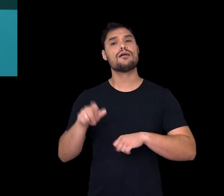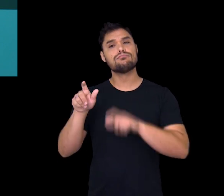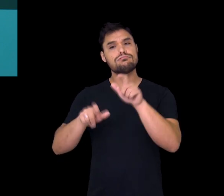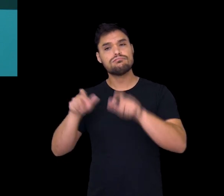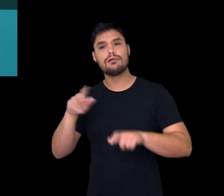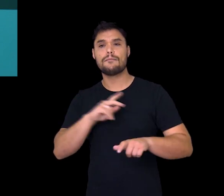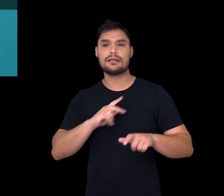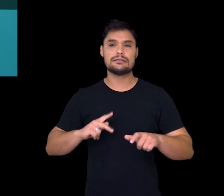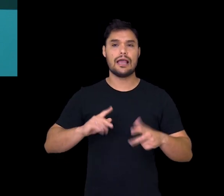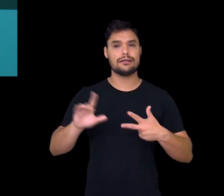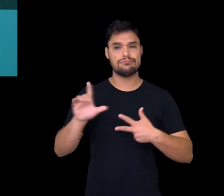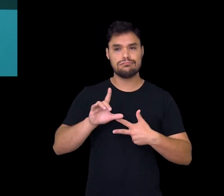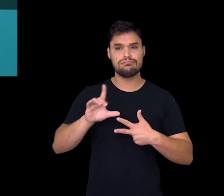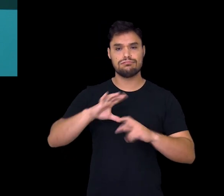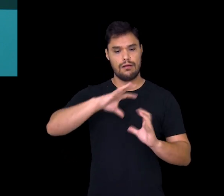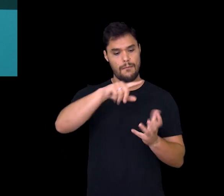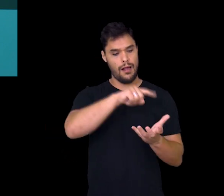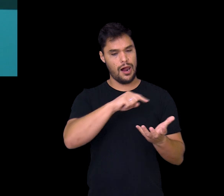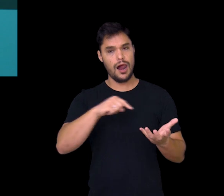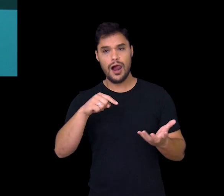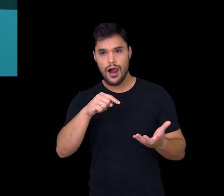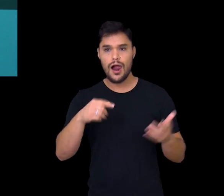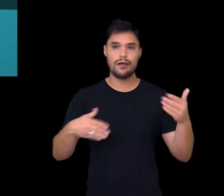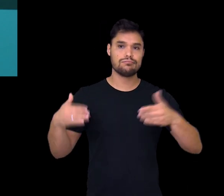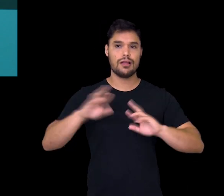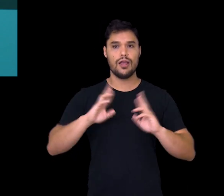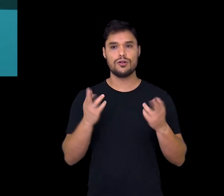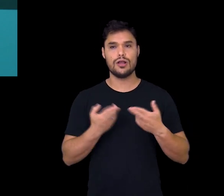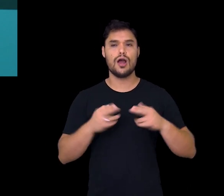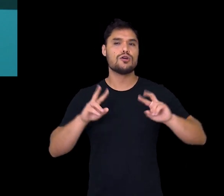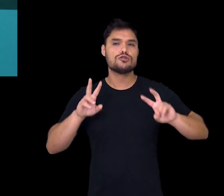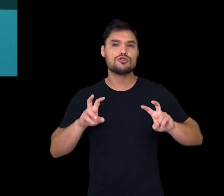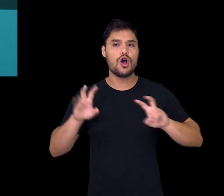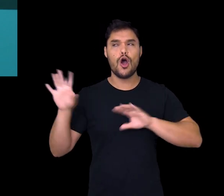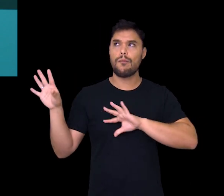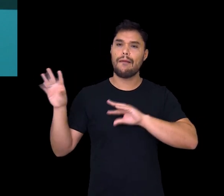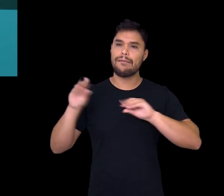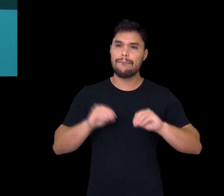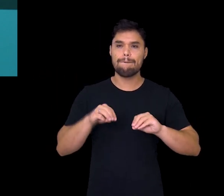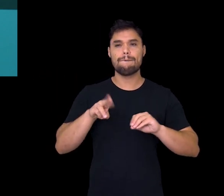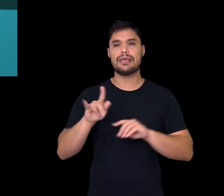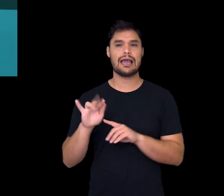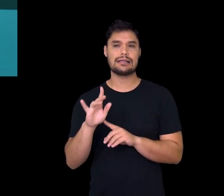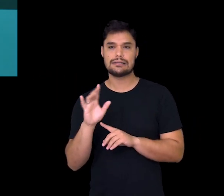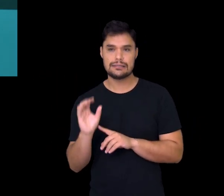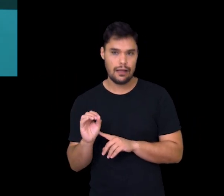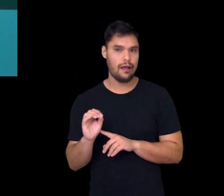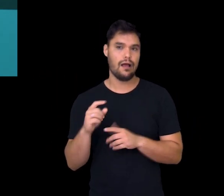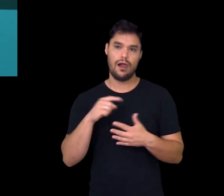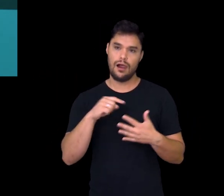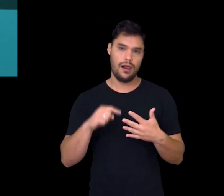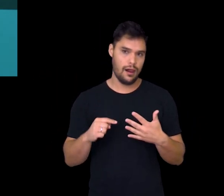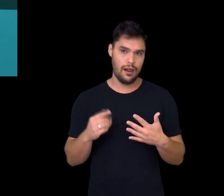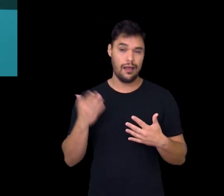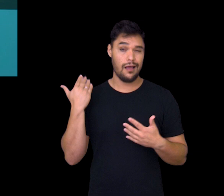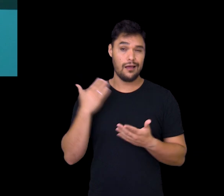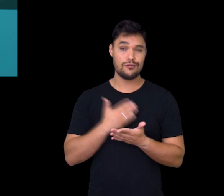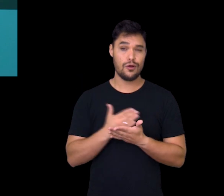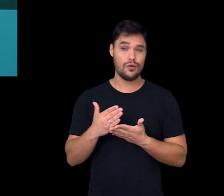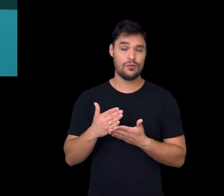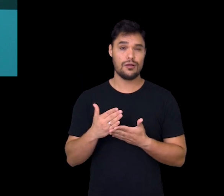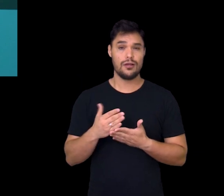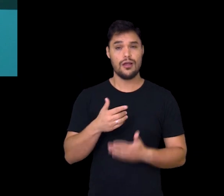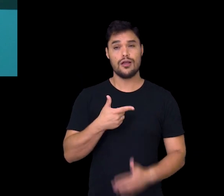mundo todo, para tratar de questões grandes sobre migrações, etc., que estavam acontecendo, isso lá no começo dos anos 2000,